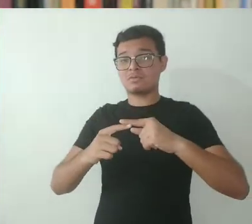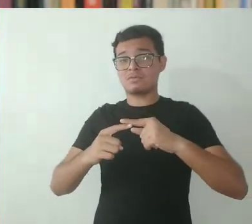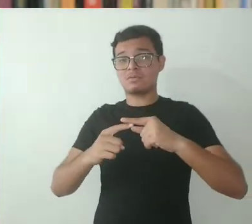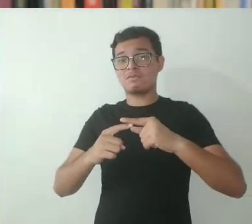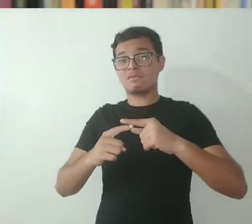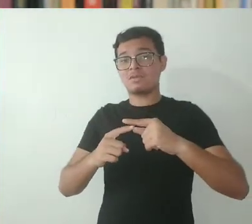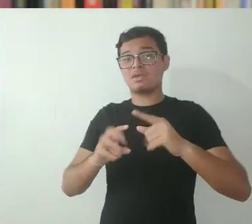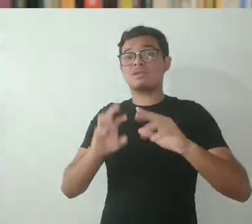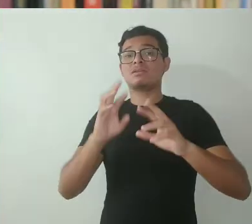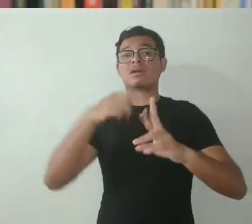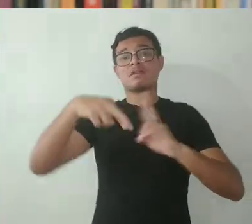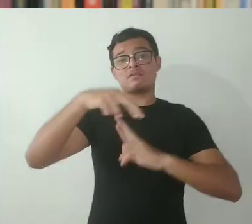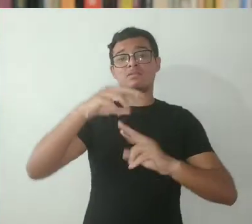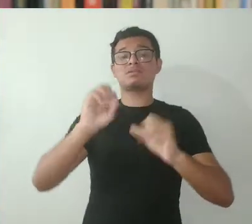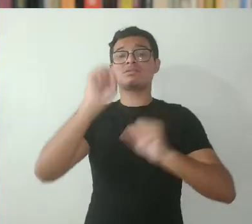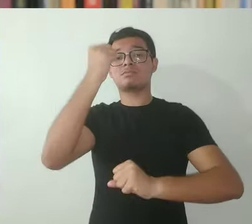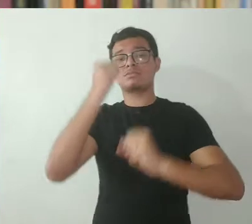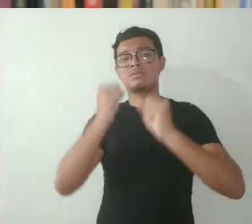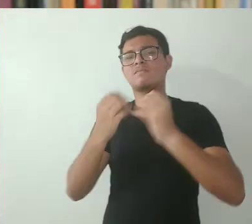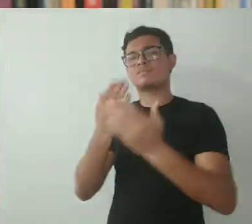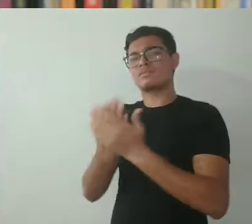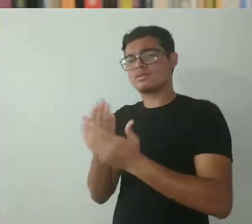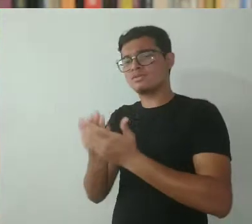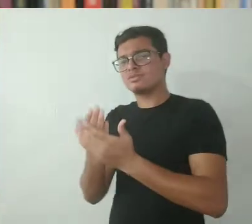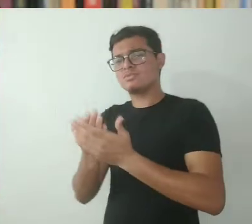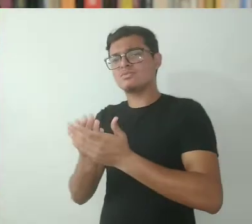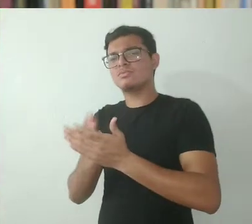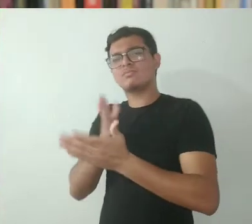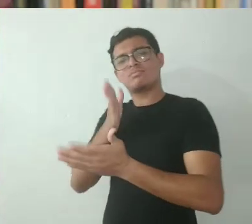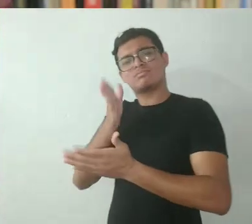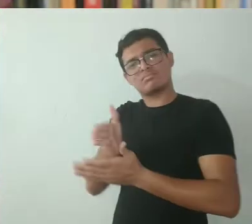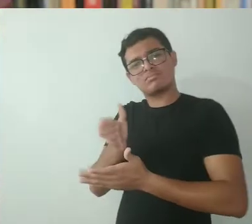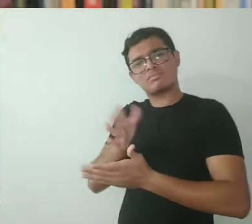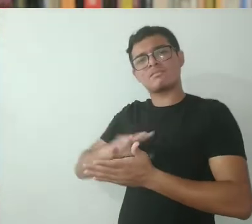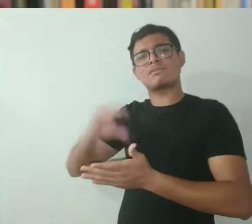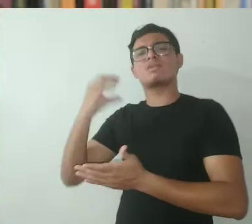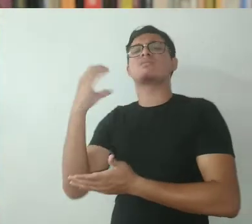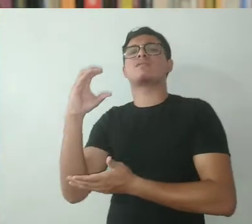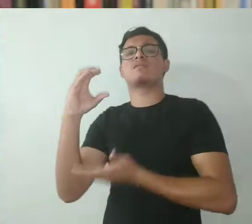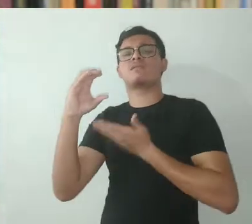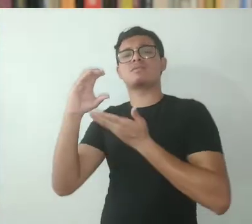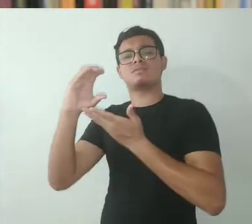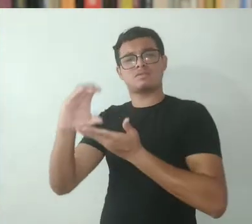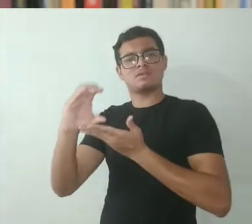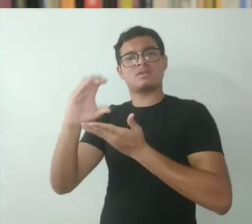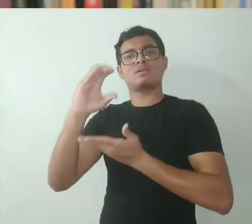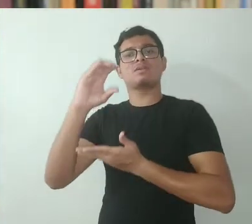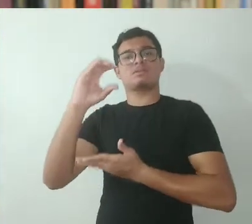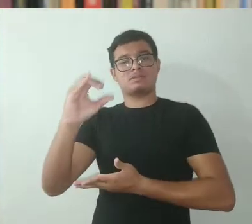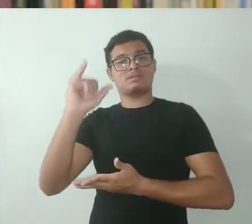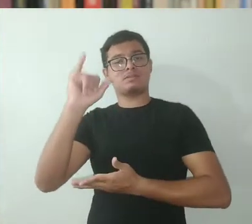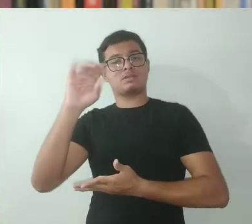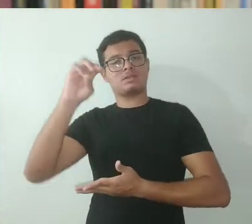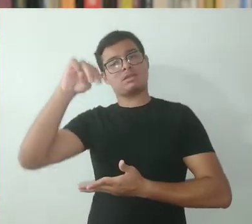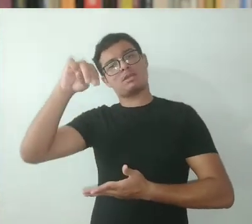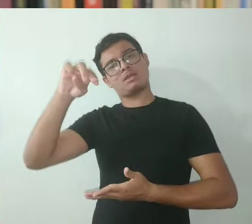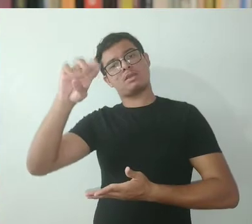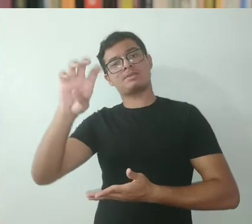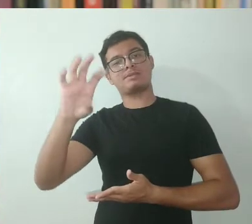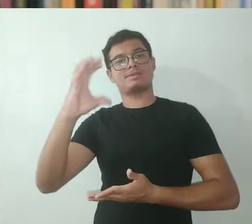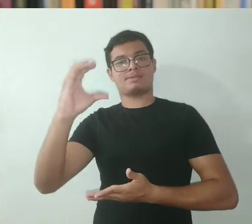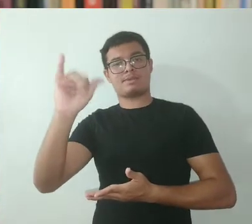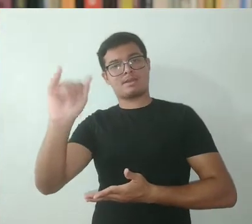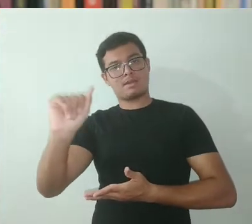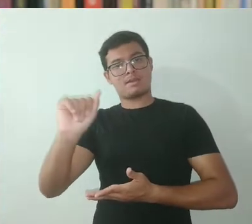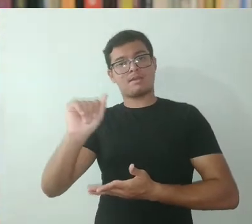de estudar as coisas a partir da ciência. Mas o que é a ciência? A ciência, ela se propõe a